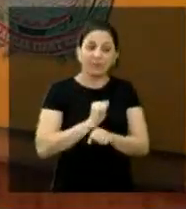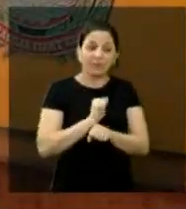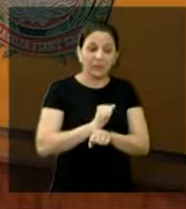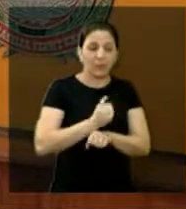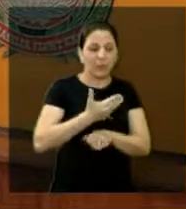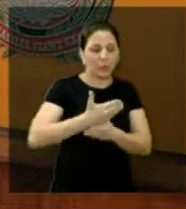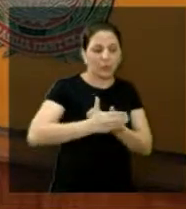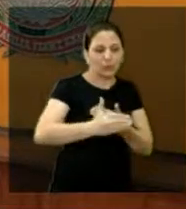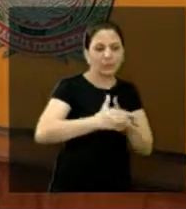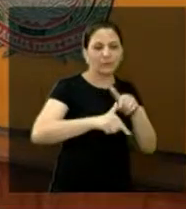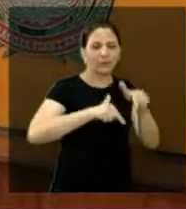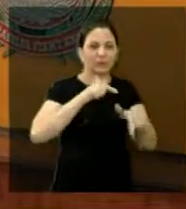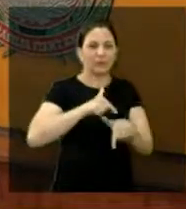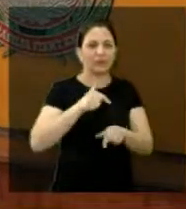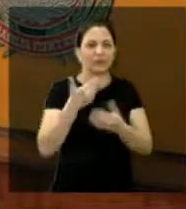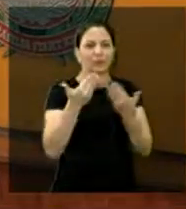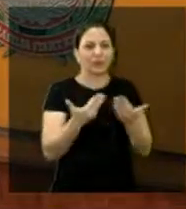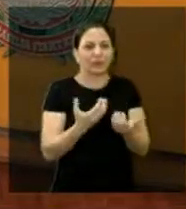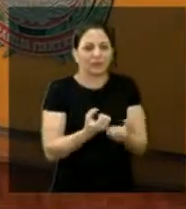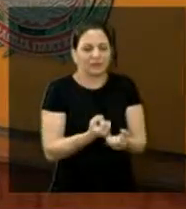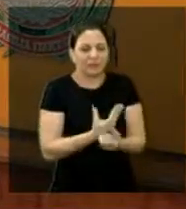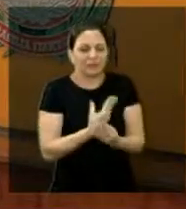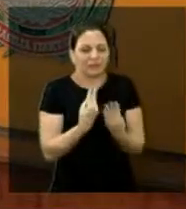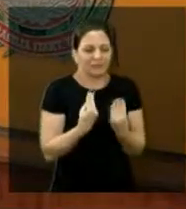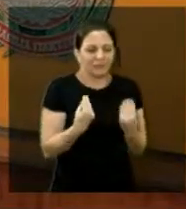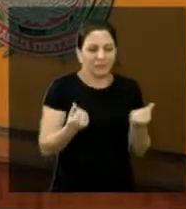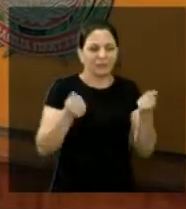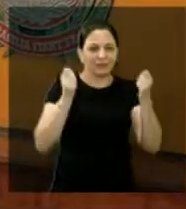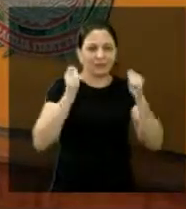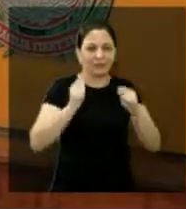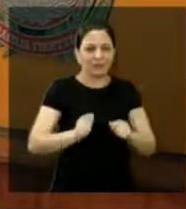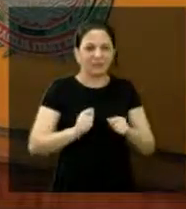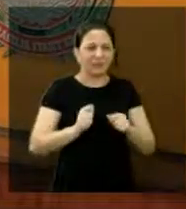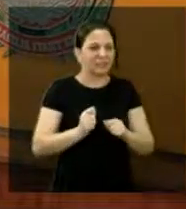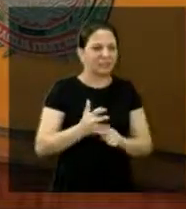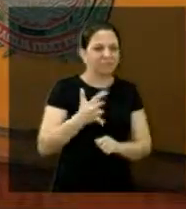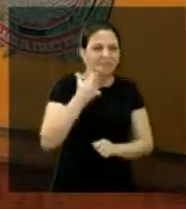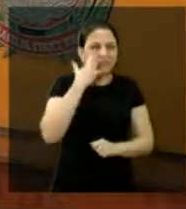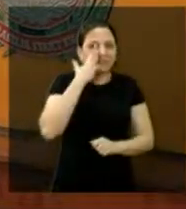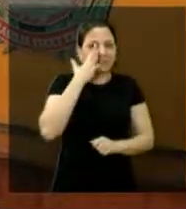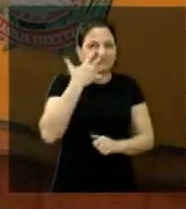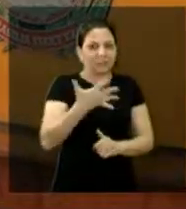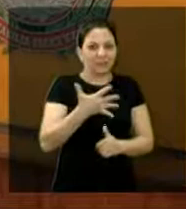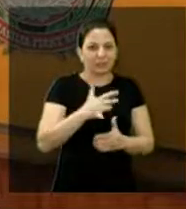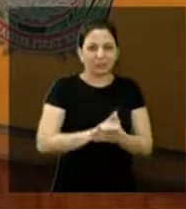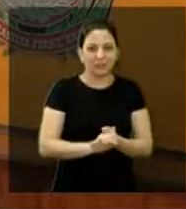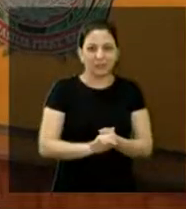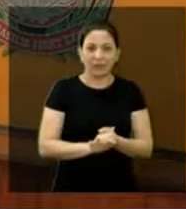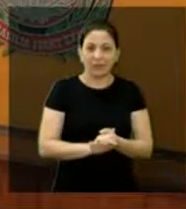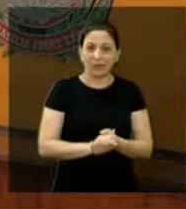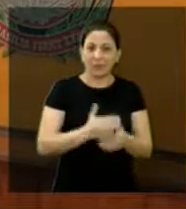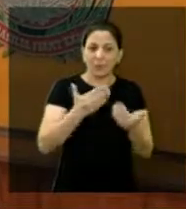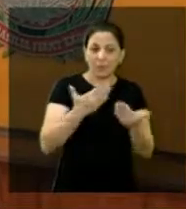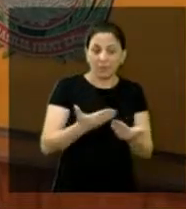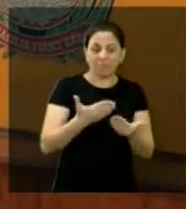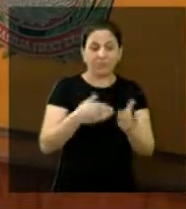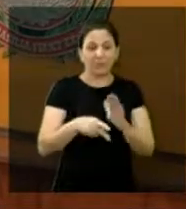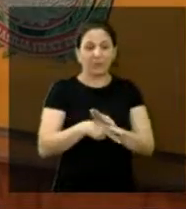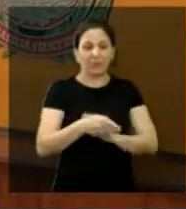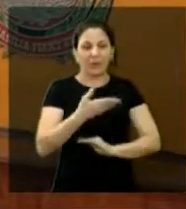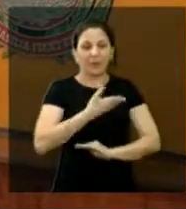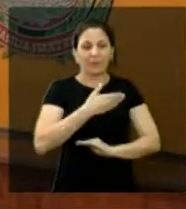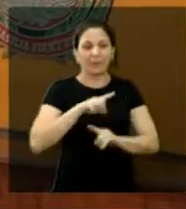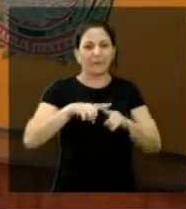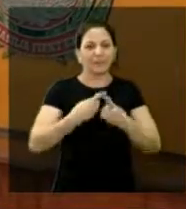tempo, porque é de uma sensibilidade, uma capacidade que é uma coisa assim impressionante. Não estou dizendo só porque o Zé Roberto é meu amigo, é